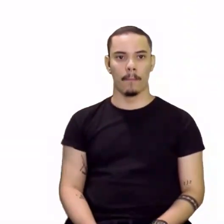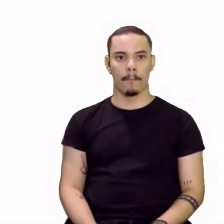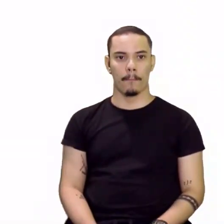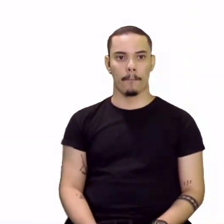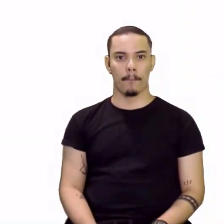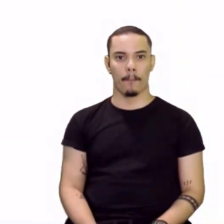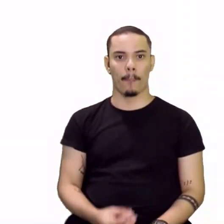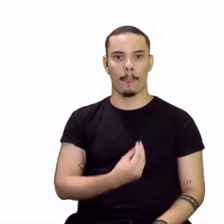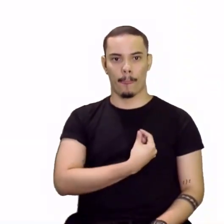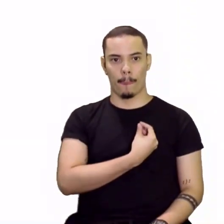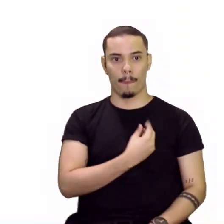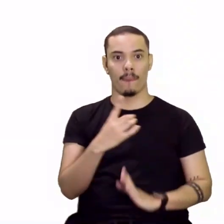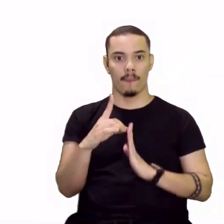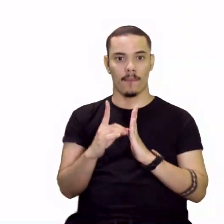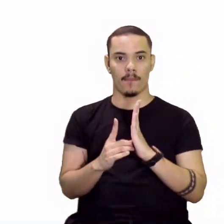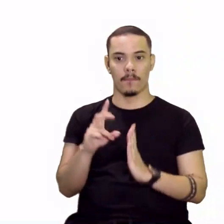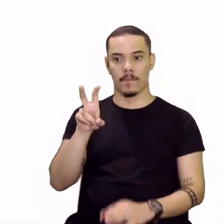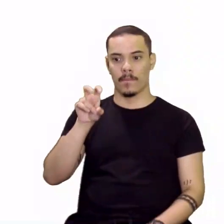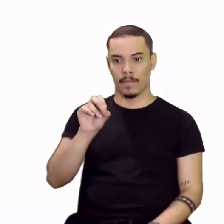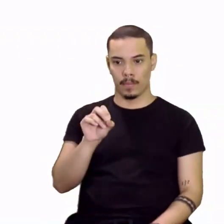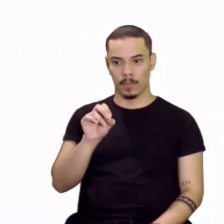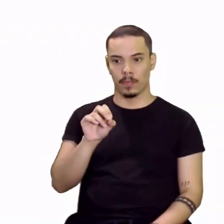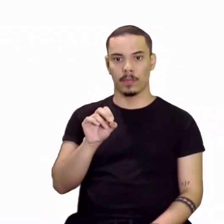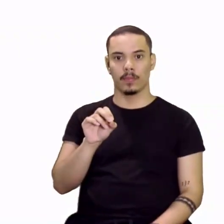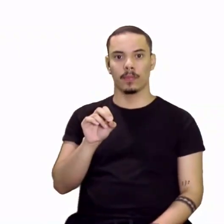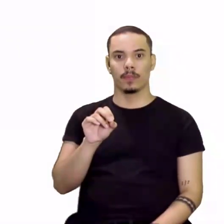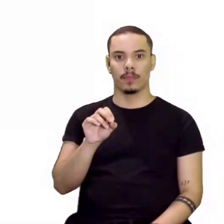Ele viveu na década de 50, ó, o